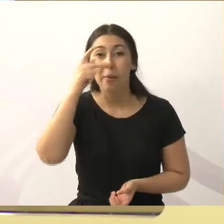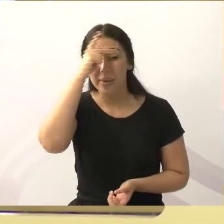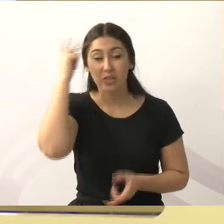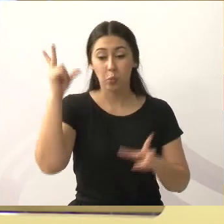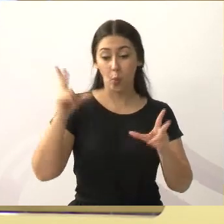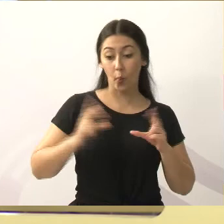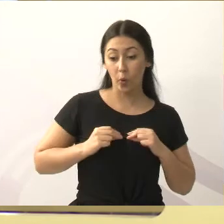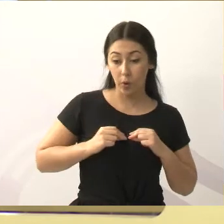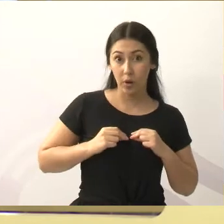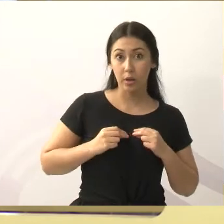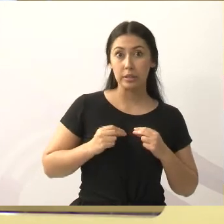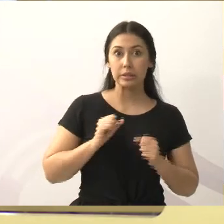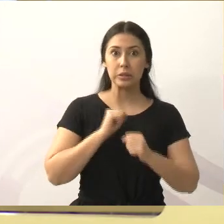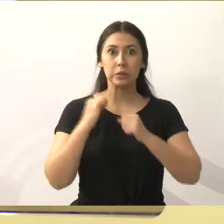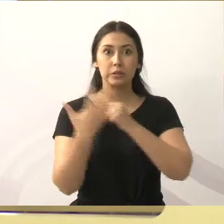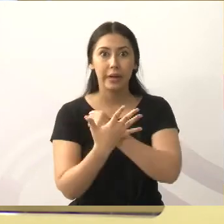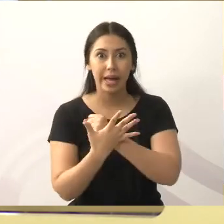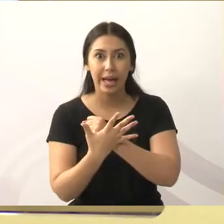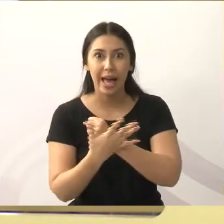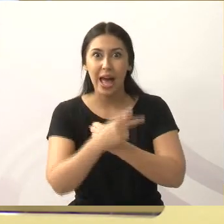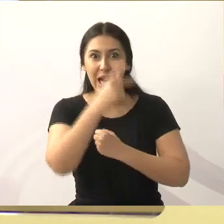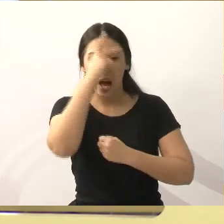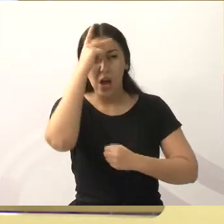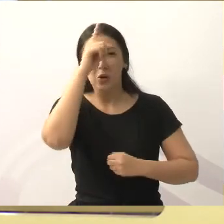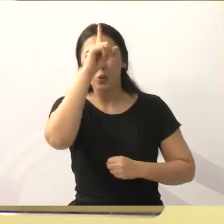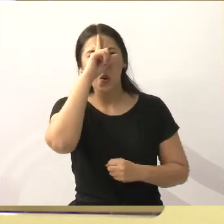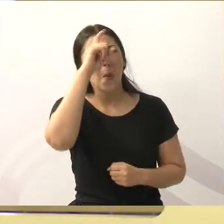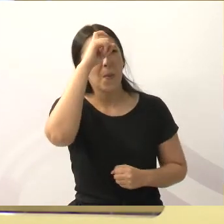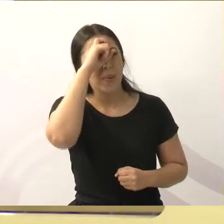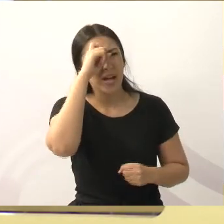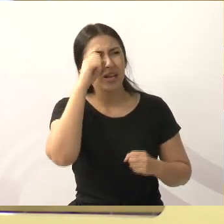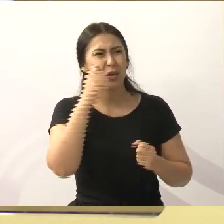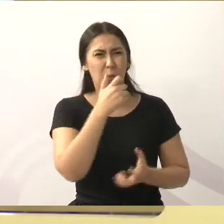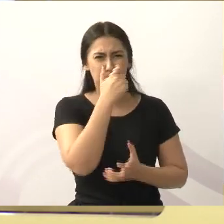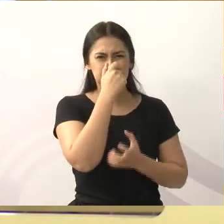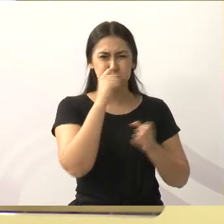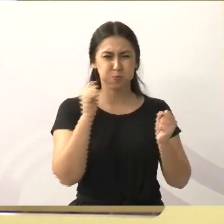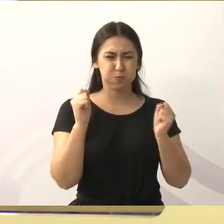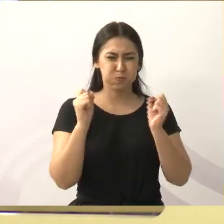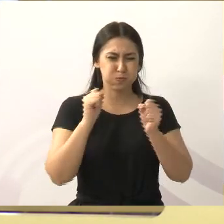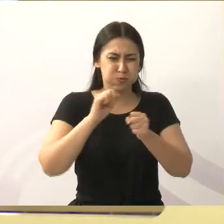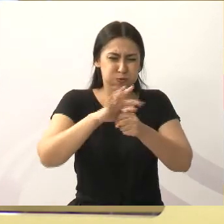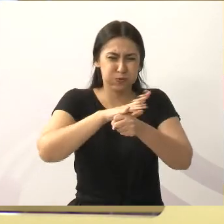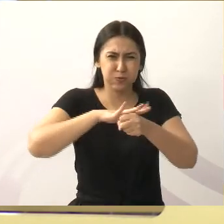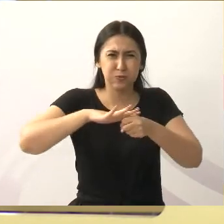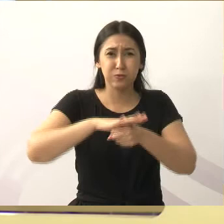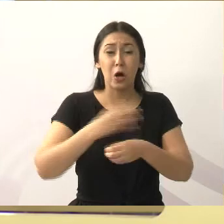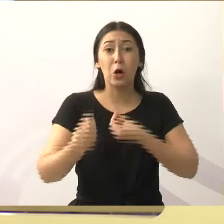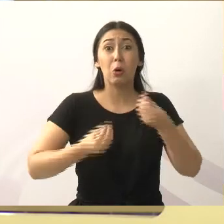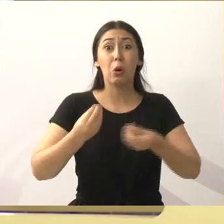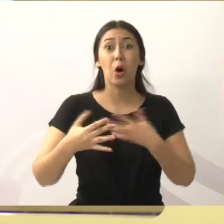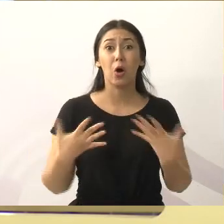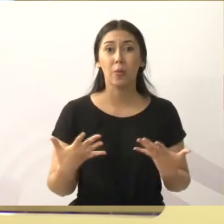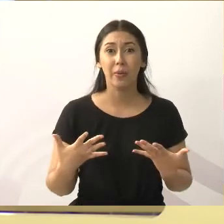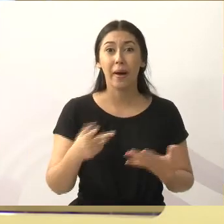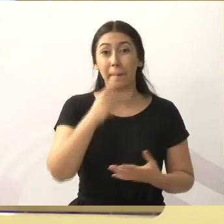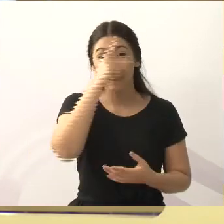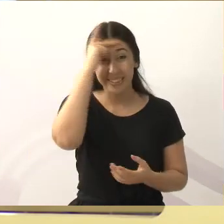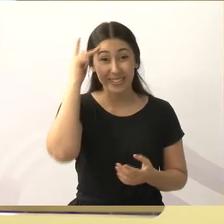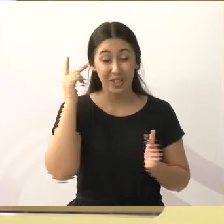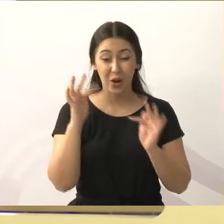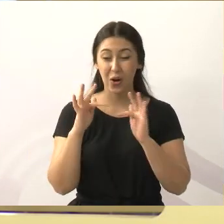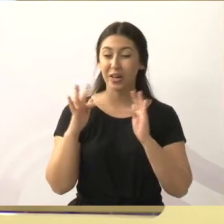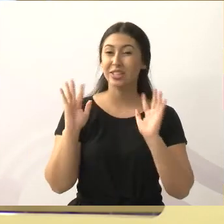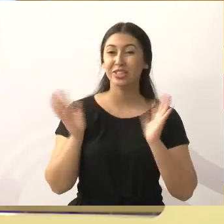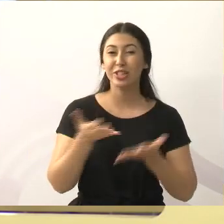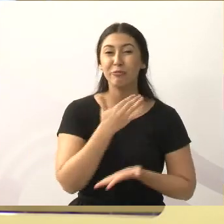ia chegar no UPA Dr. Telmo, na Santa Casa, não ia ter atendimento. Quantos entes queridos nesse momento que ia ter sido